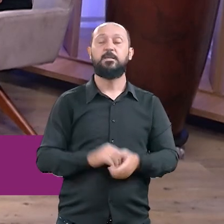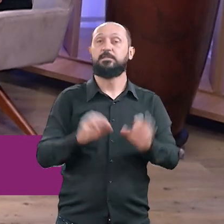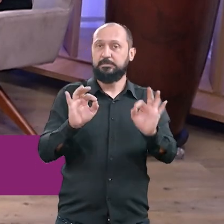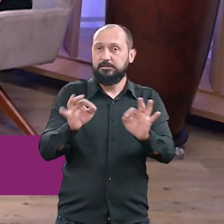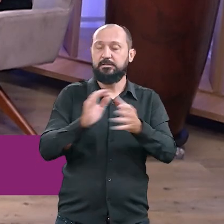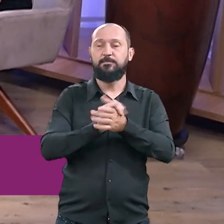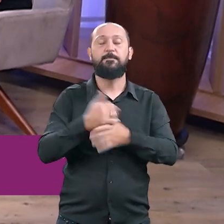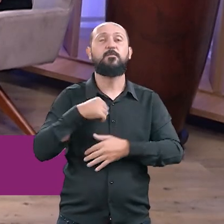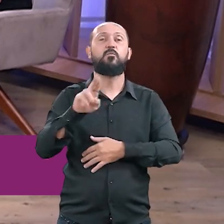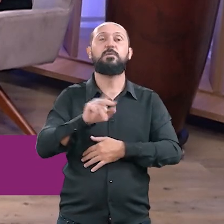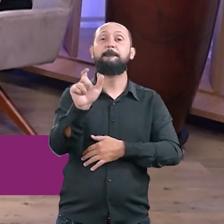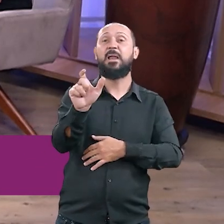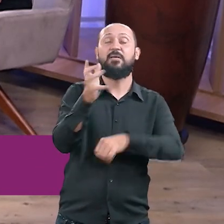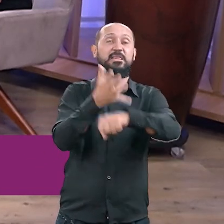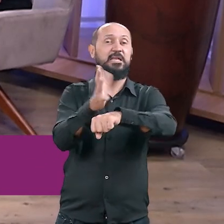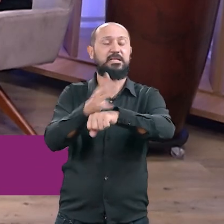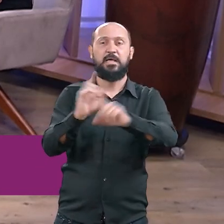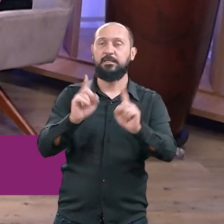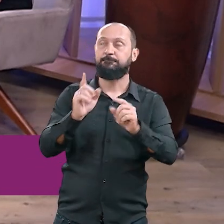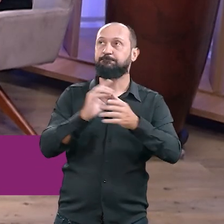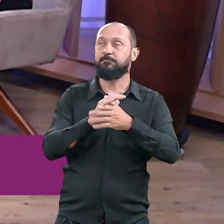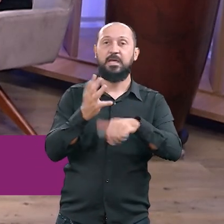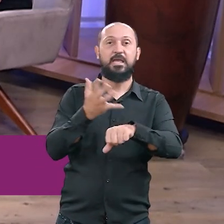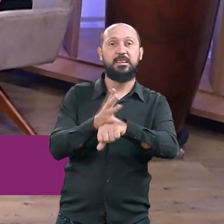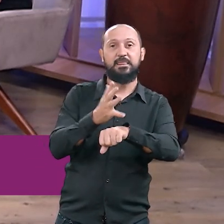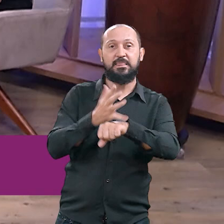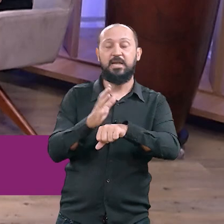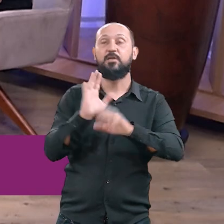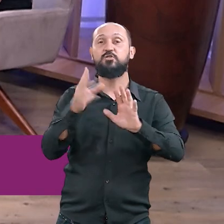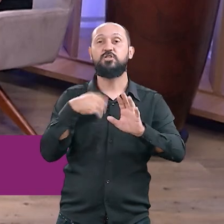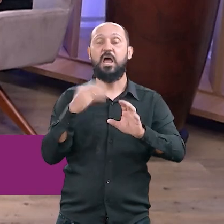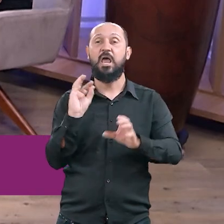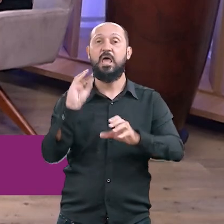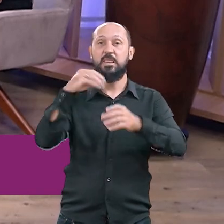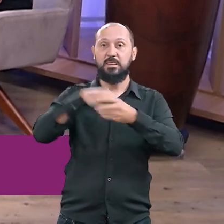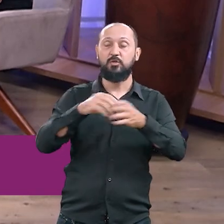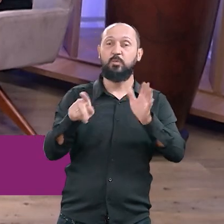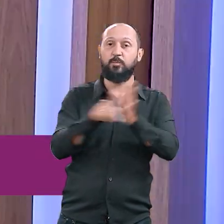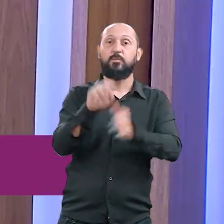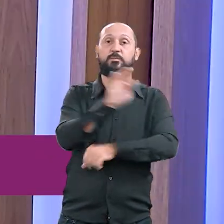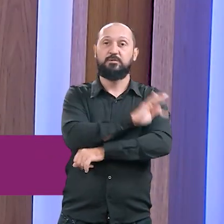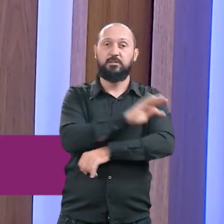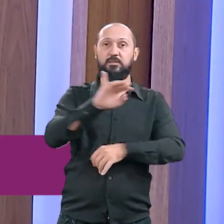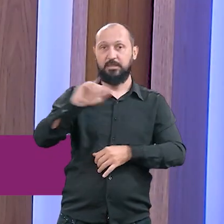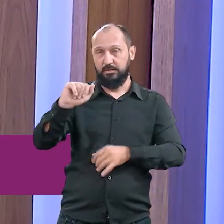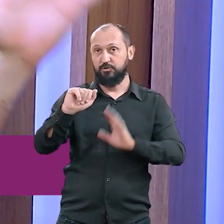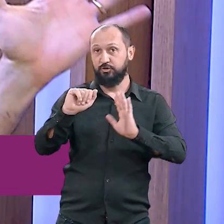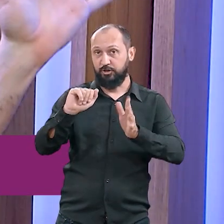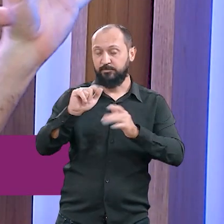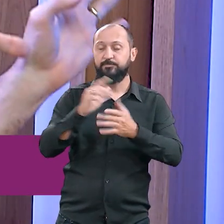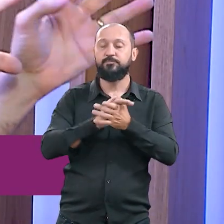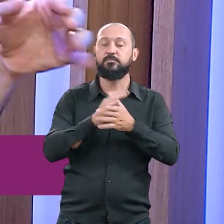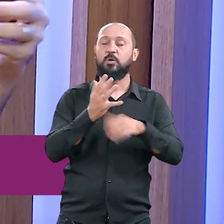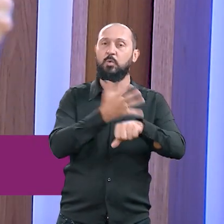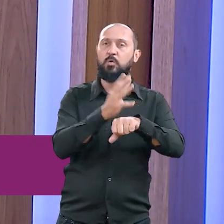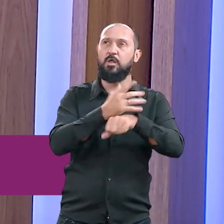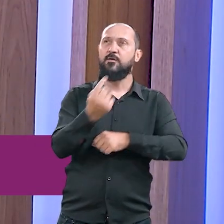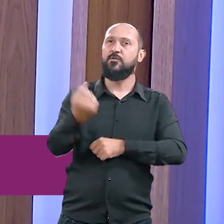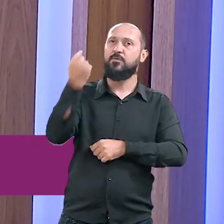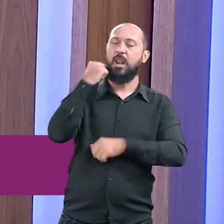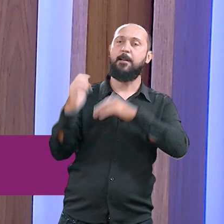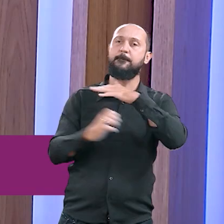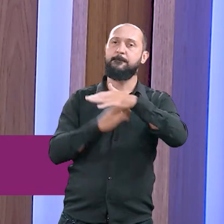e atua como esse crítico, que revisa e usa o que você tira de valor dali. E essa inteligência artificial, ela é treinável? Né?